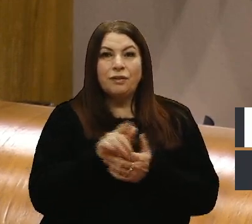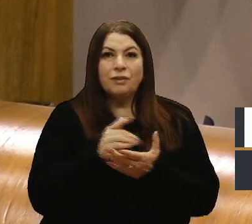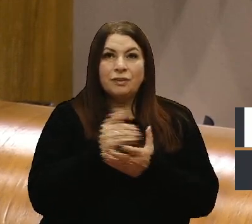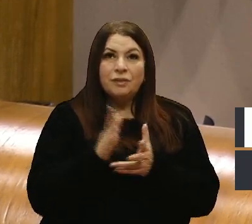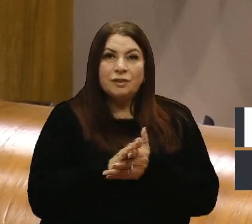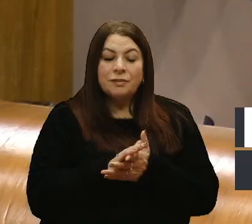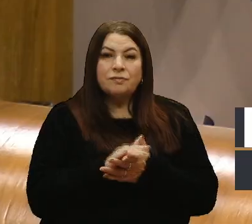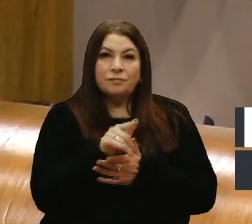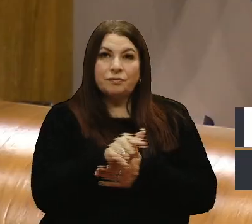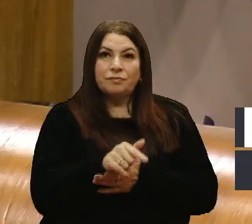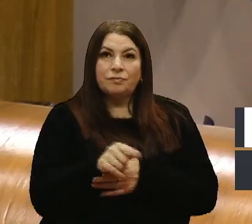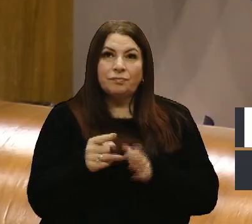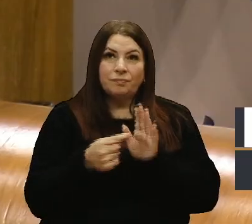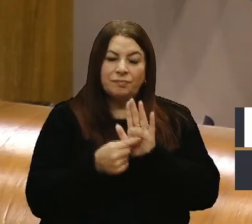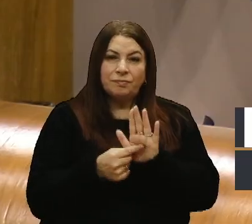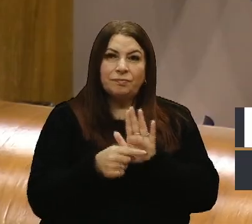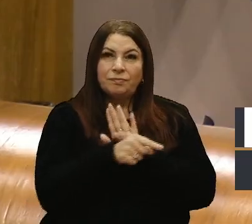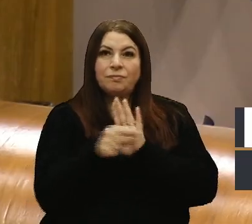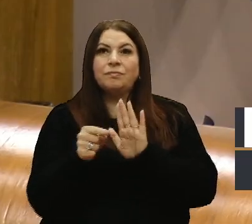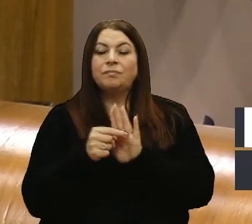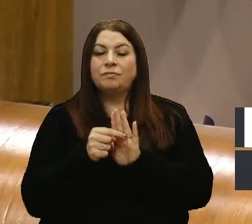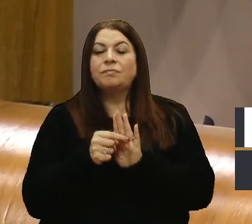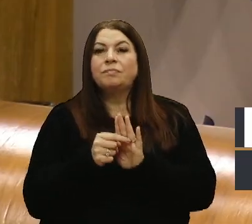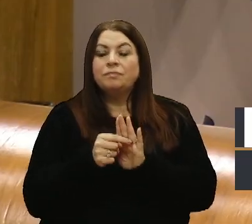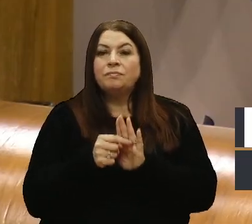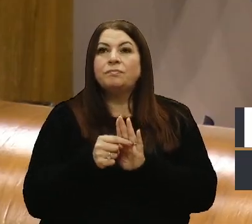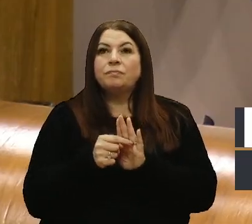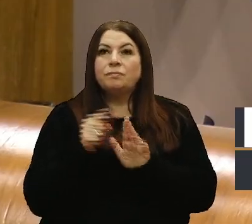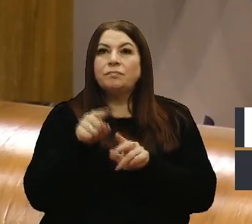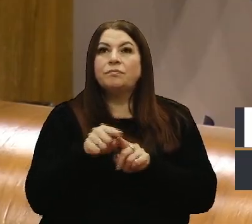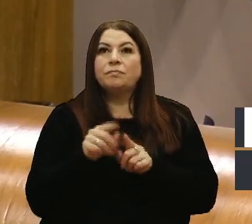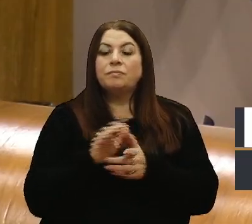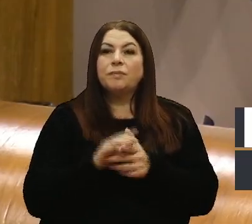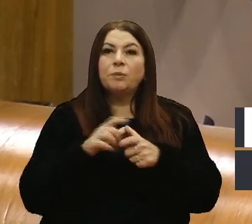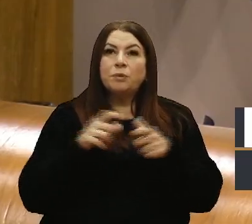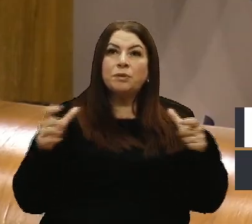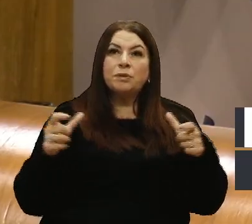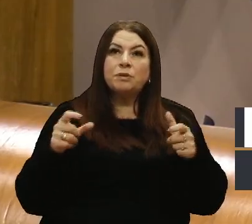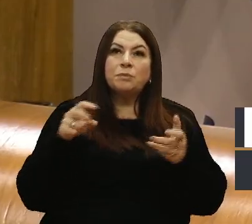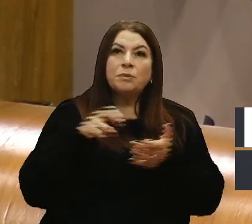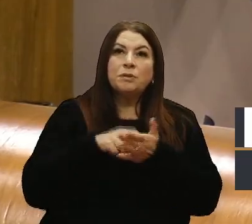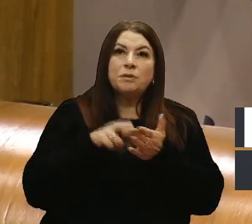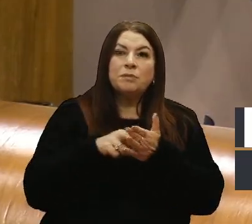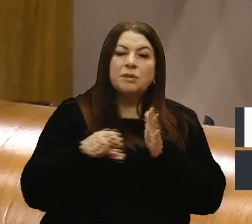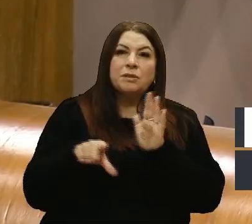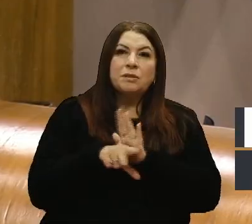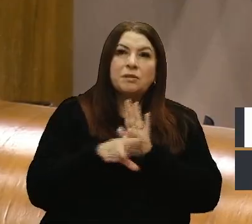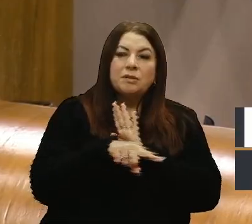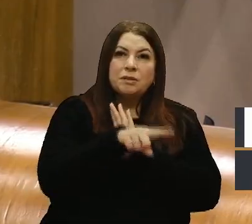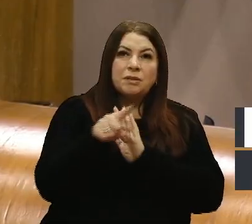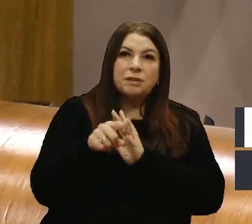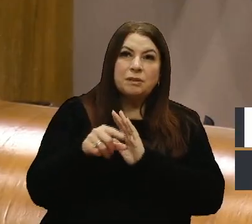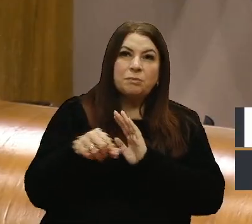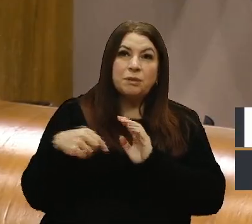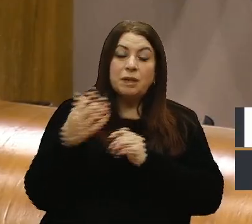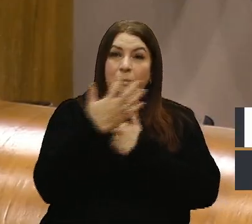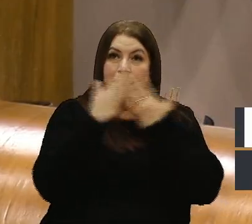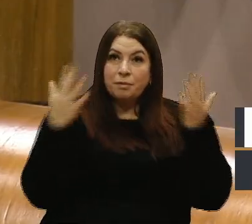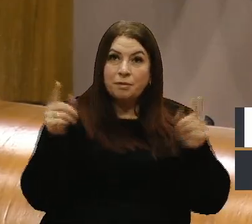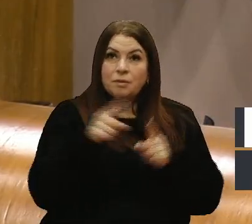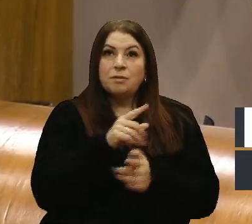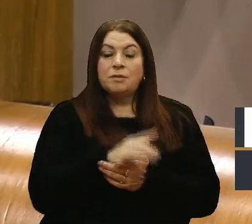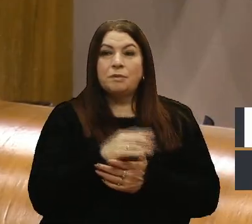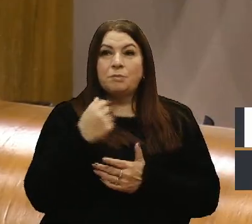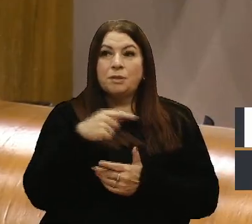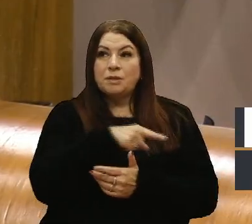também nos leva a questionamentos a pensar na ampliação de penalidades para a lei ambiental, de crime ambiental, né? Porque a gente